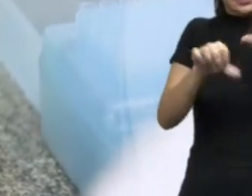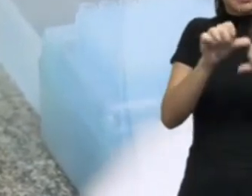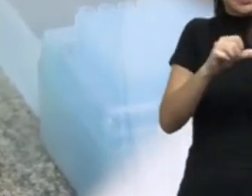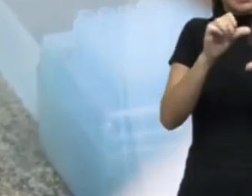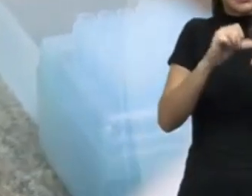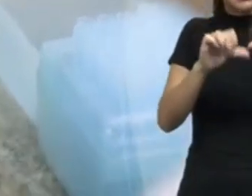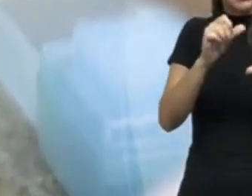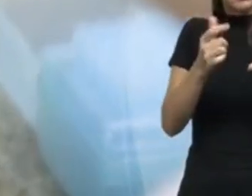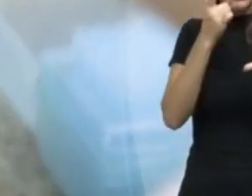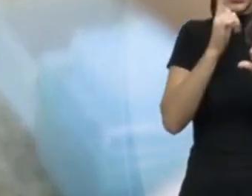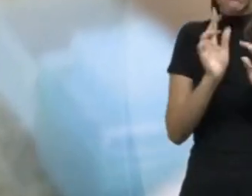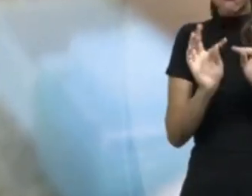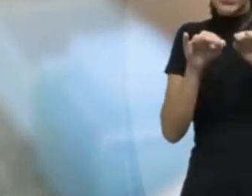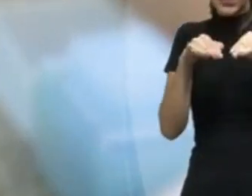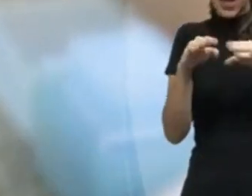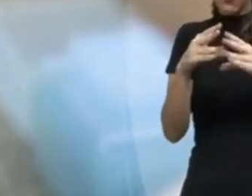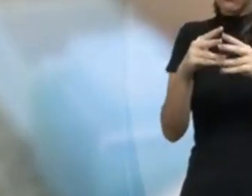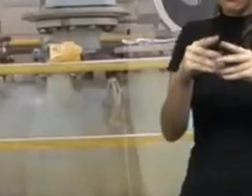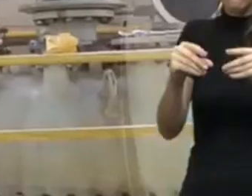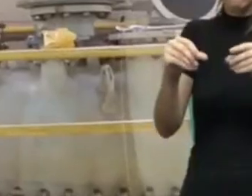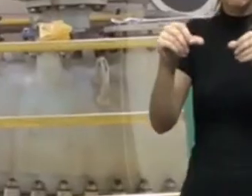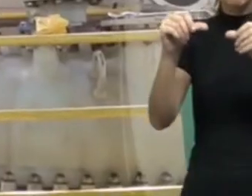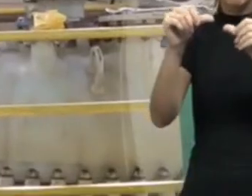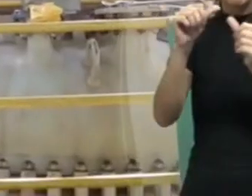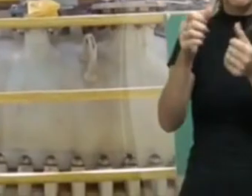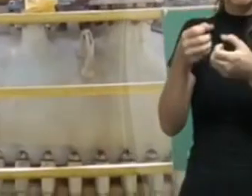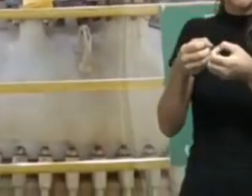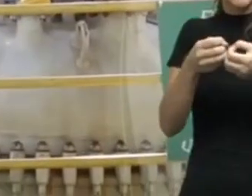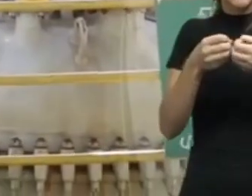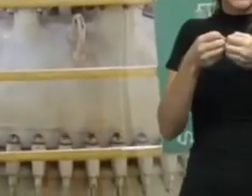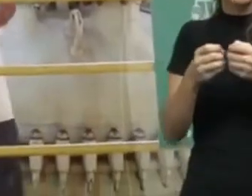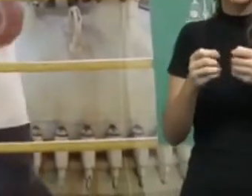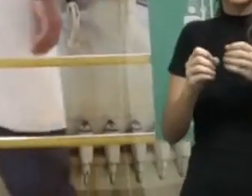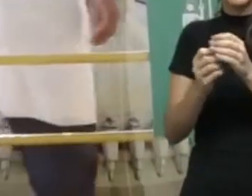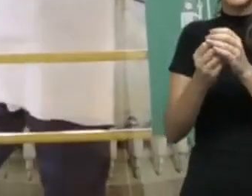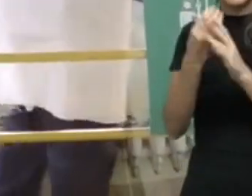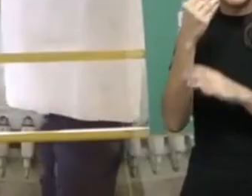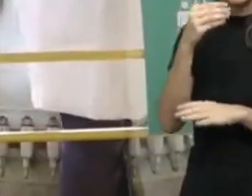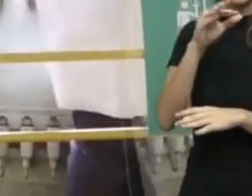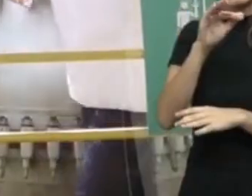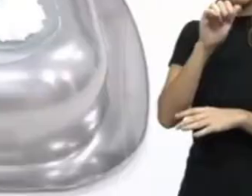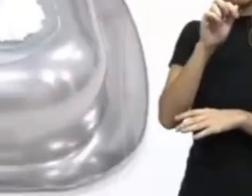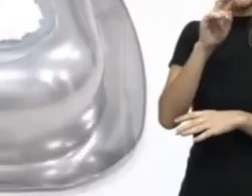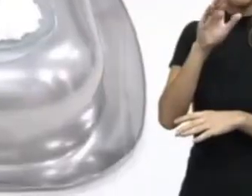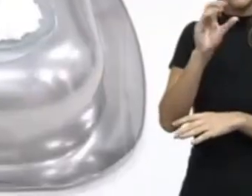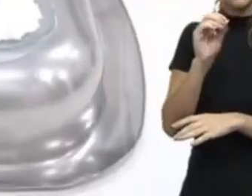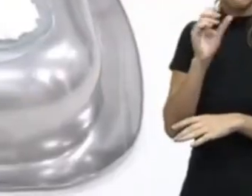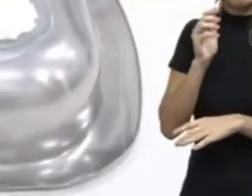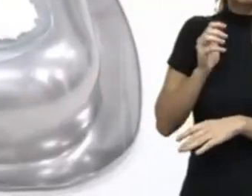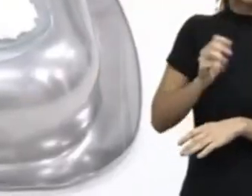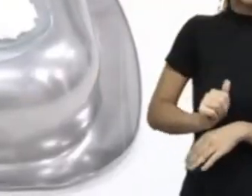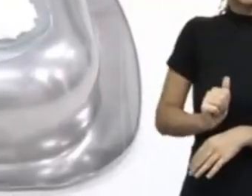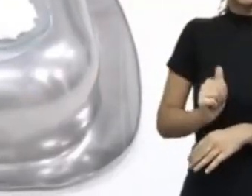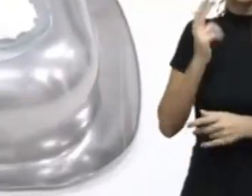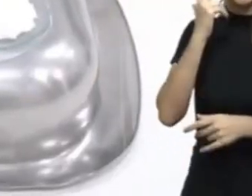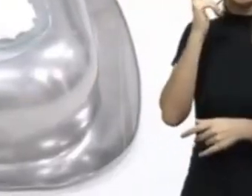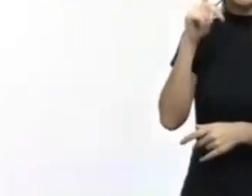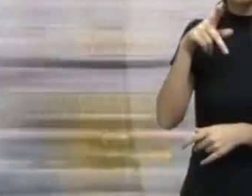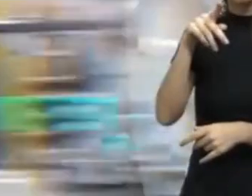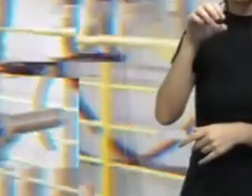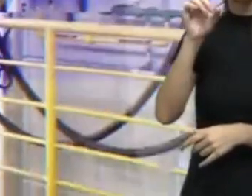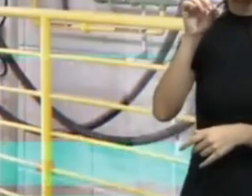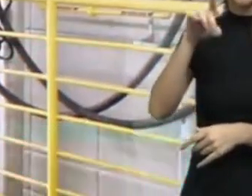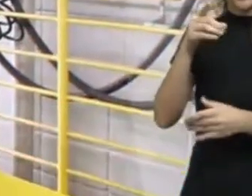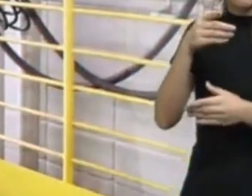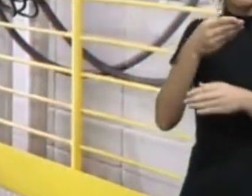químicas e chegam no final e purificam uma molécula. Produz o fármaco puro. Esse fármaco puro geralmente é um pó branco.